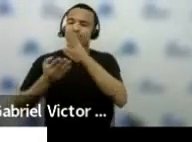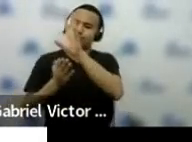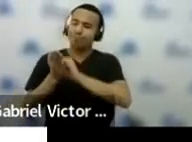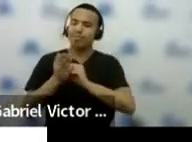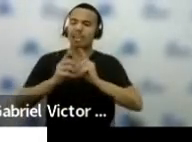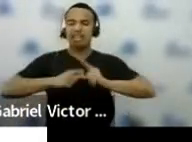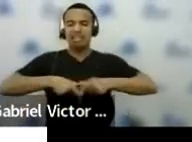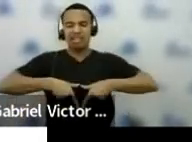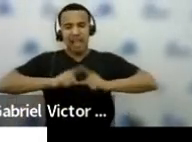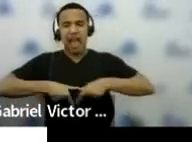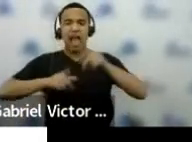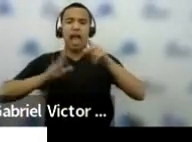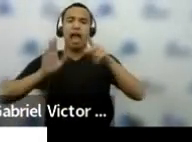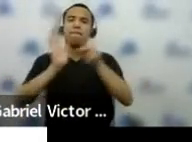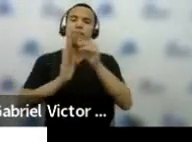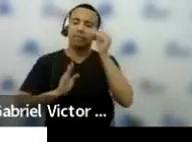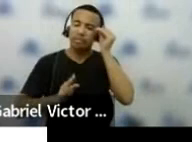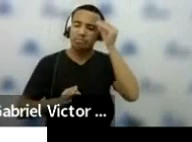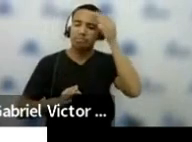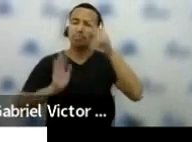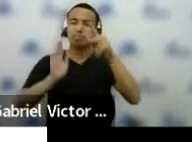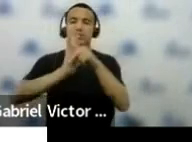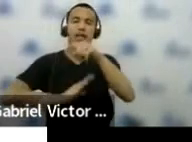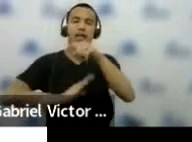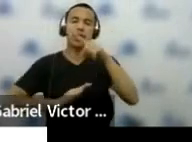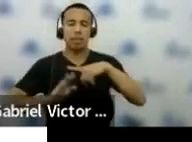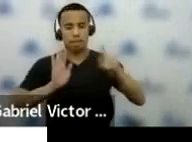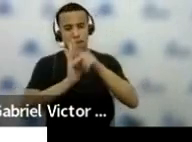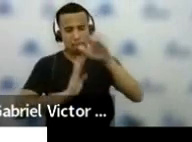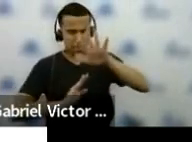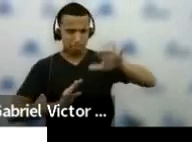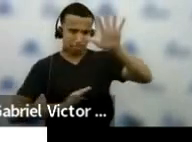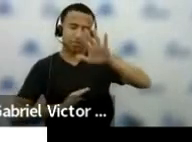de co-investimento do Reino Unido,